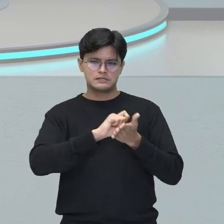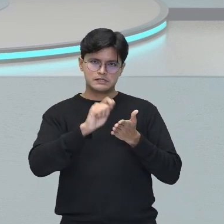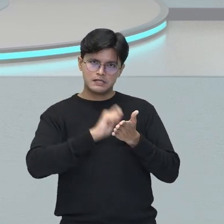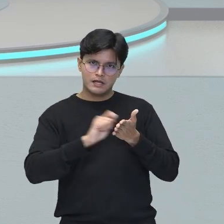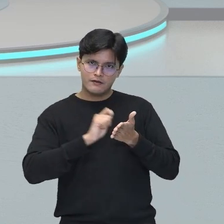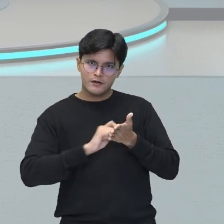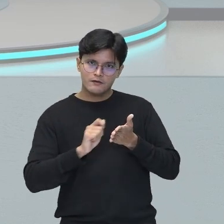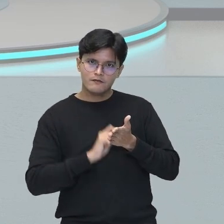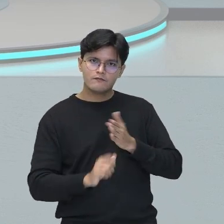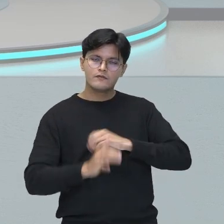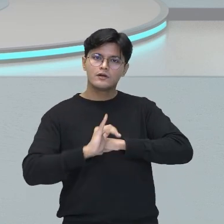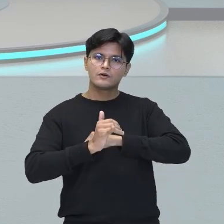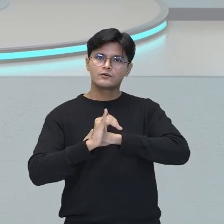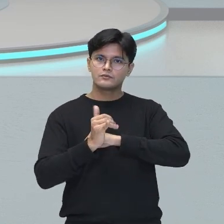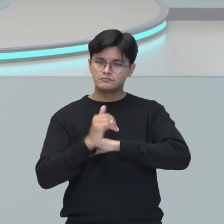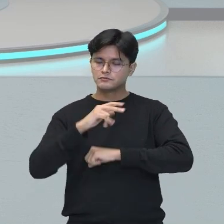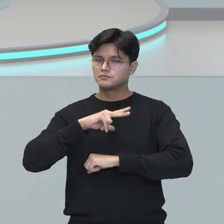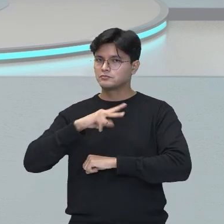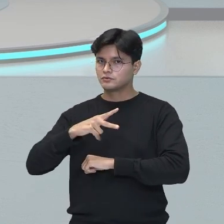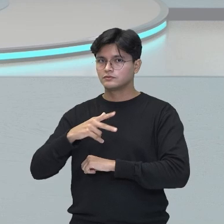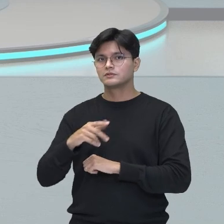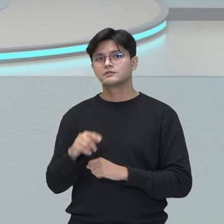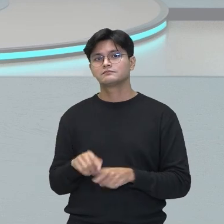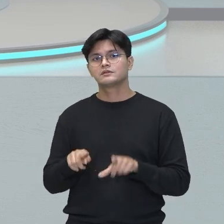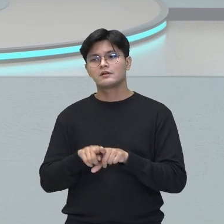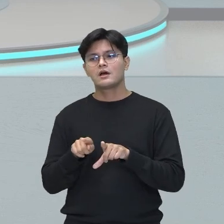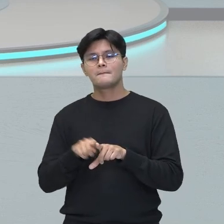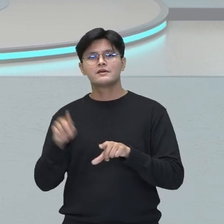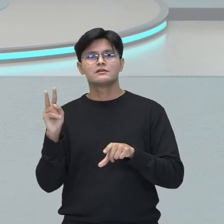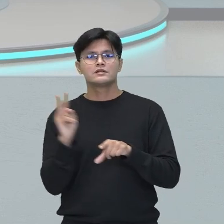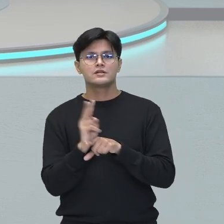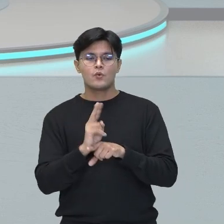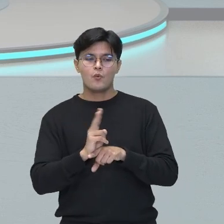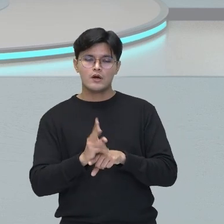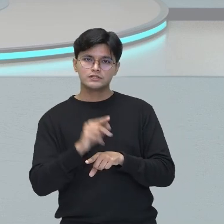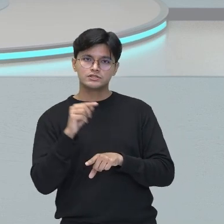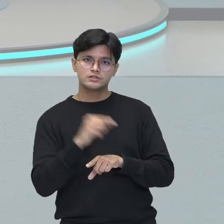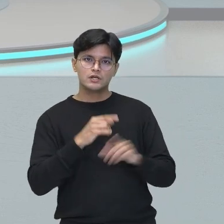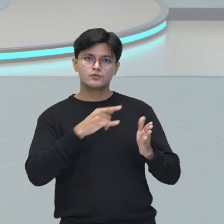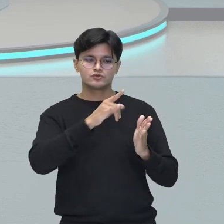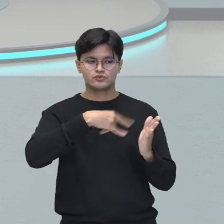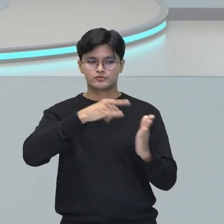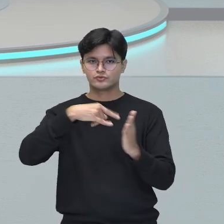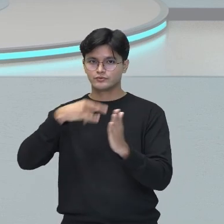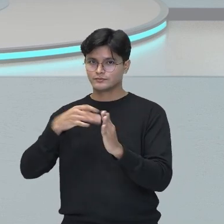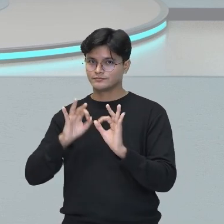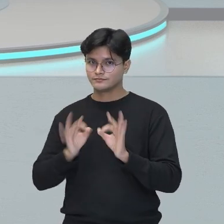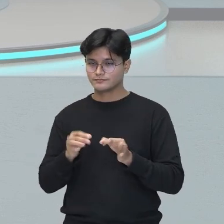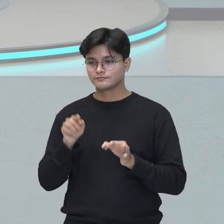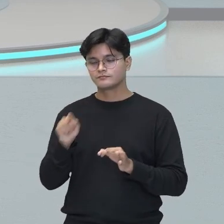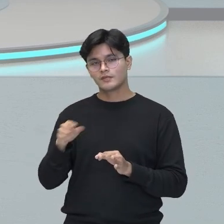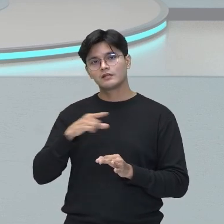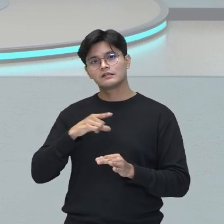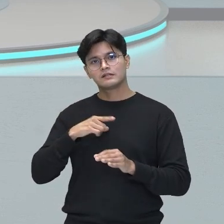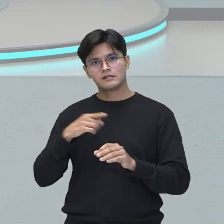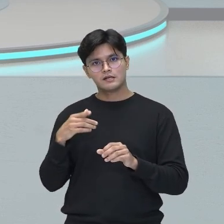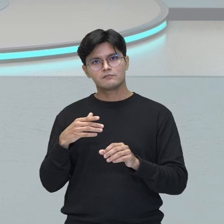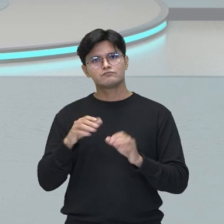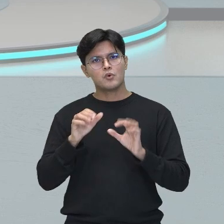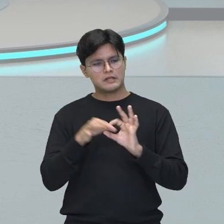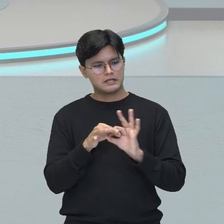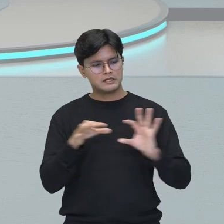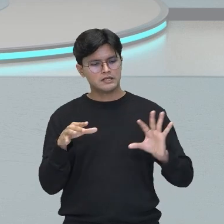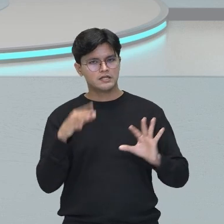né Na época e também guardião dos documentos né então ele tinha acesso aos documentos então